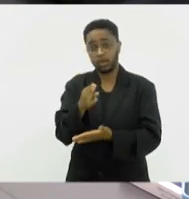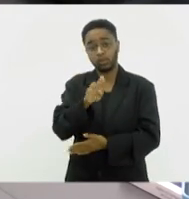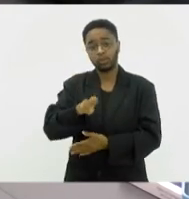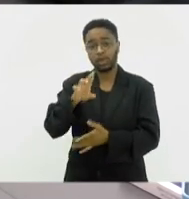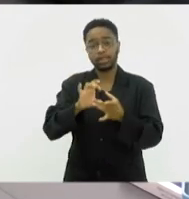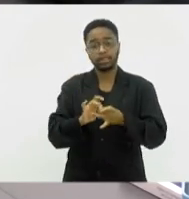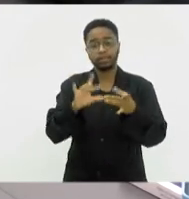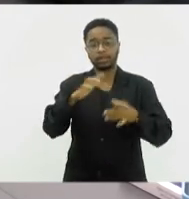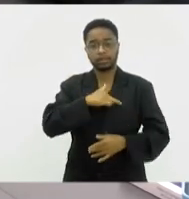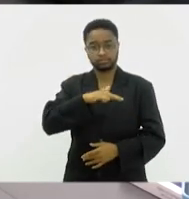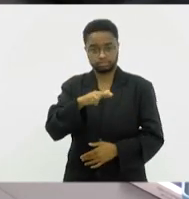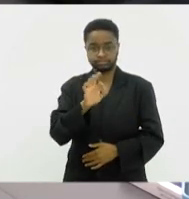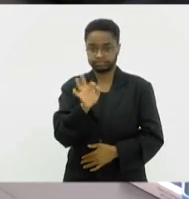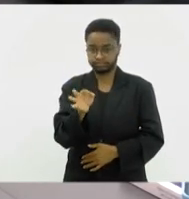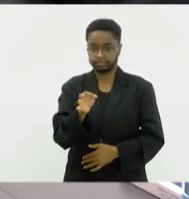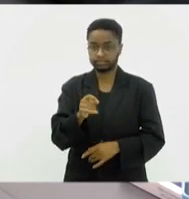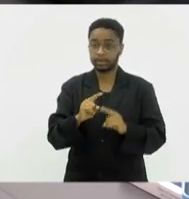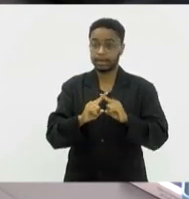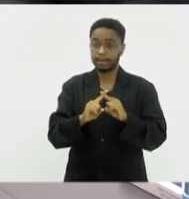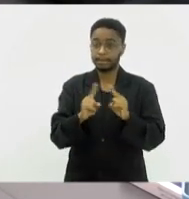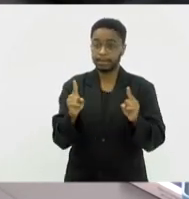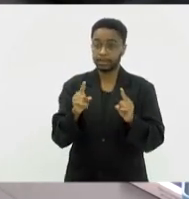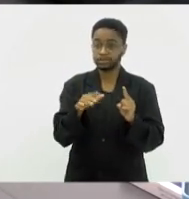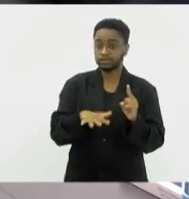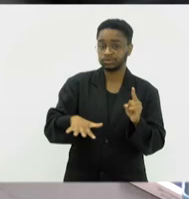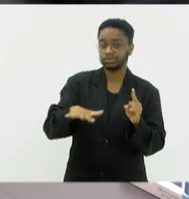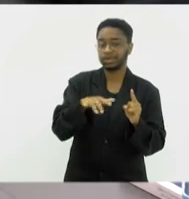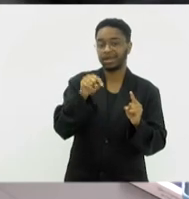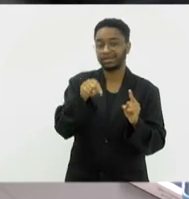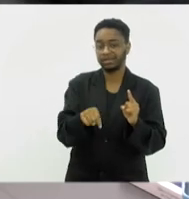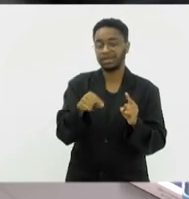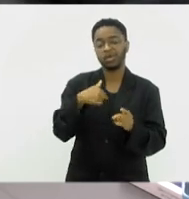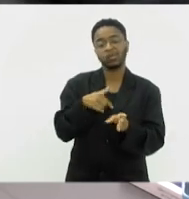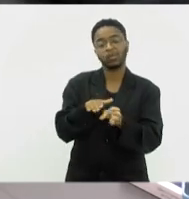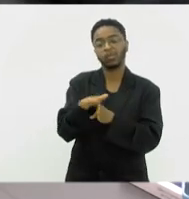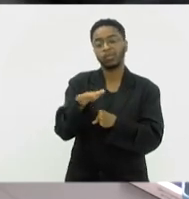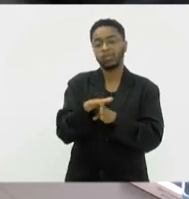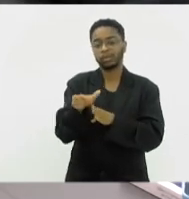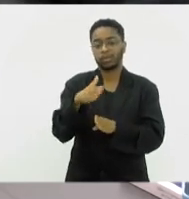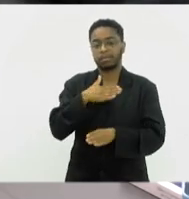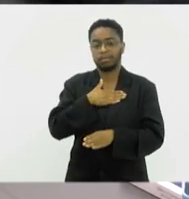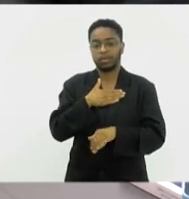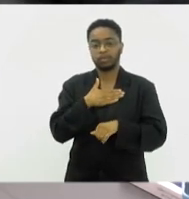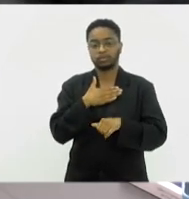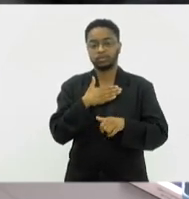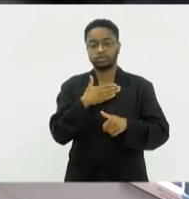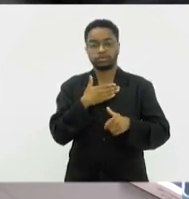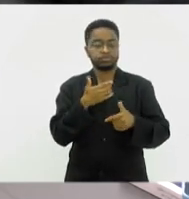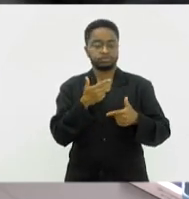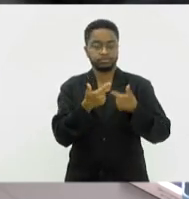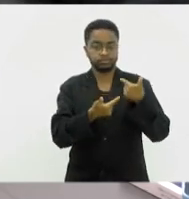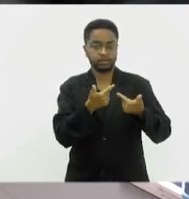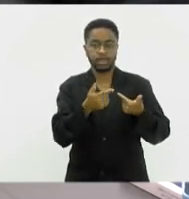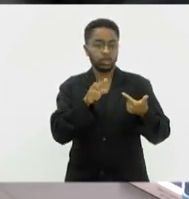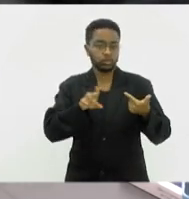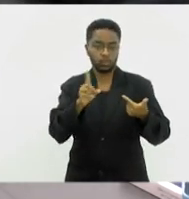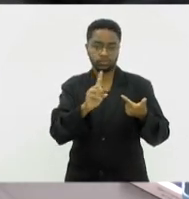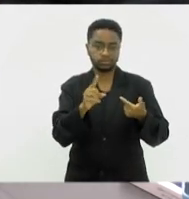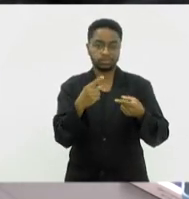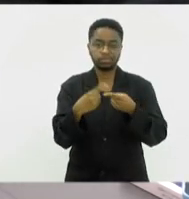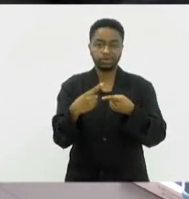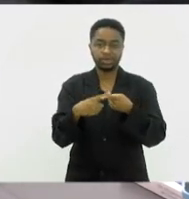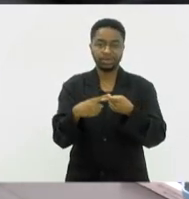liberdade religiosa, né? Mas nesses ambientes, eu sempre oriento os meus que não se utilize, para que não seja